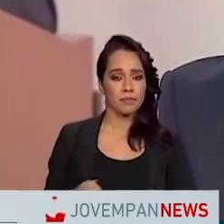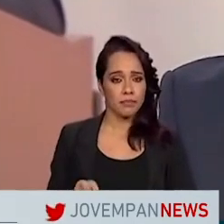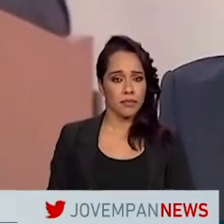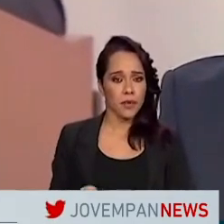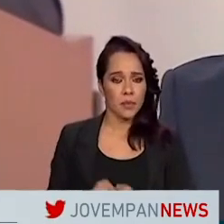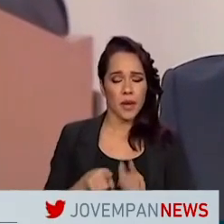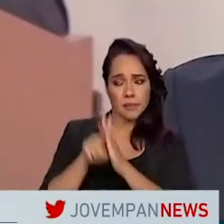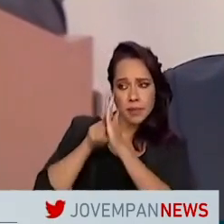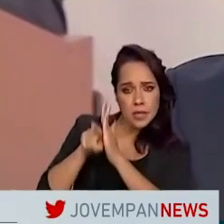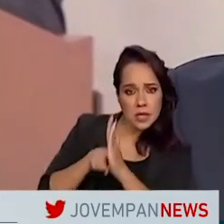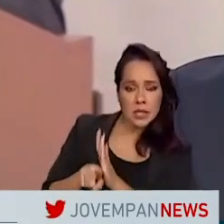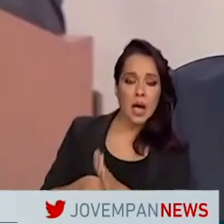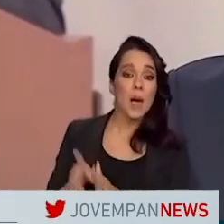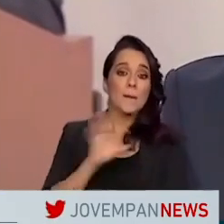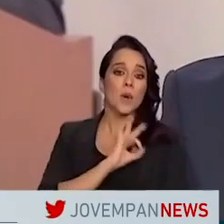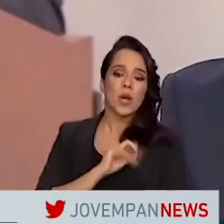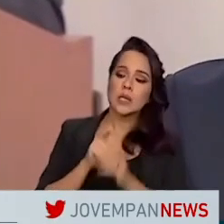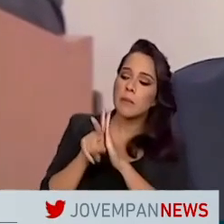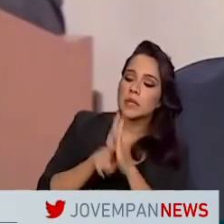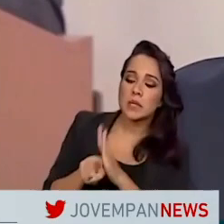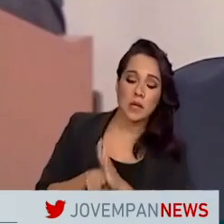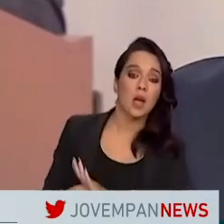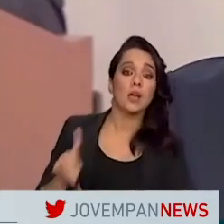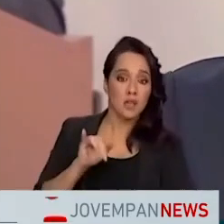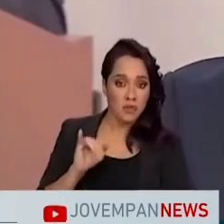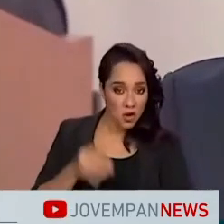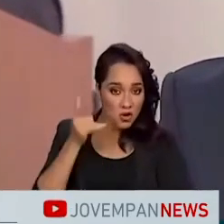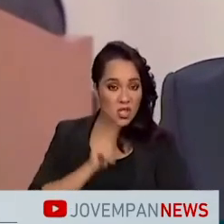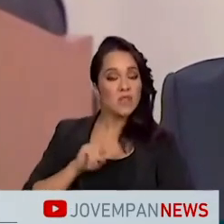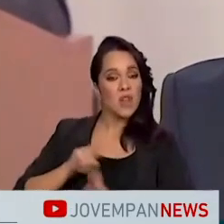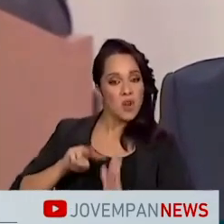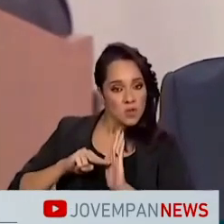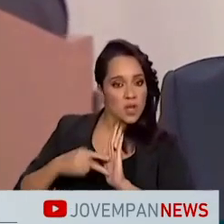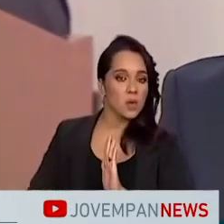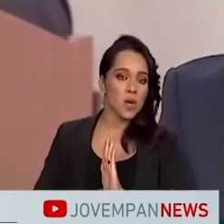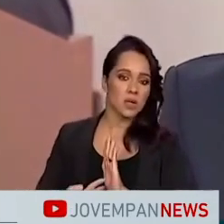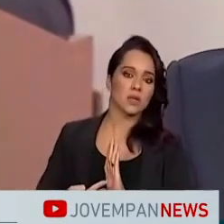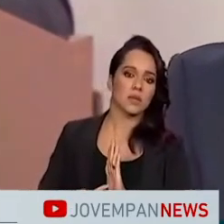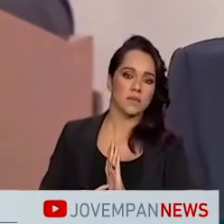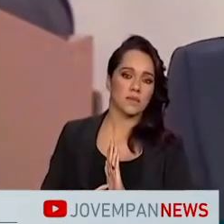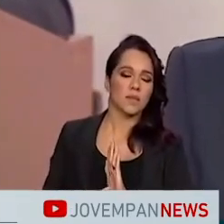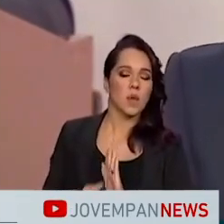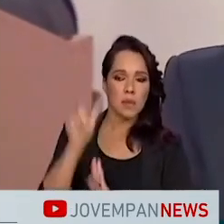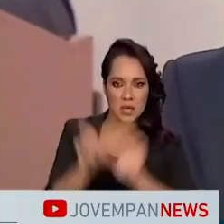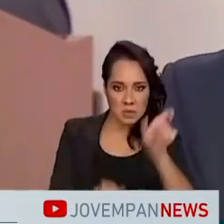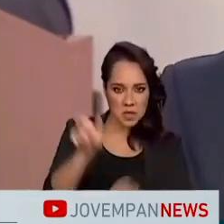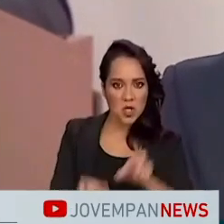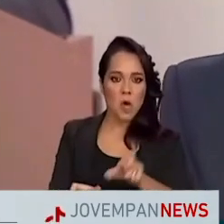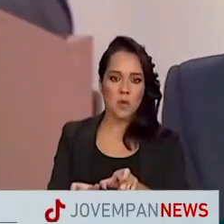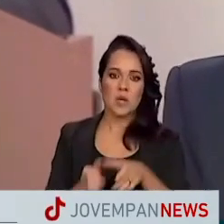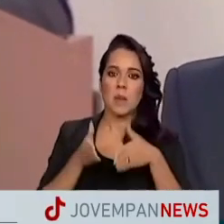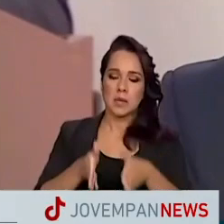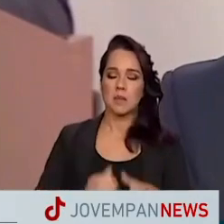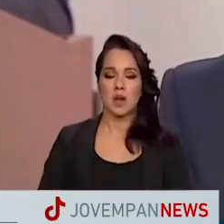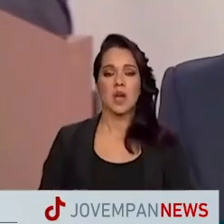os inquéritos policiais que vão levar a consequência para estas pessoas, que é